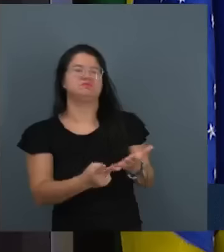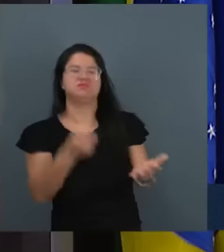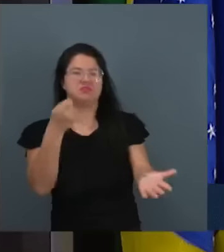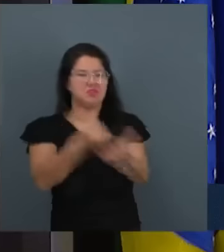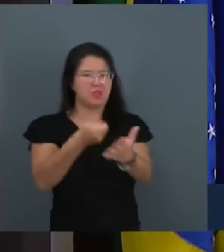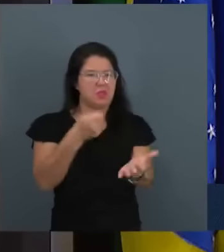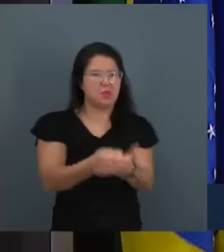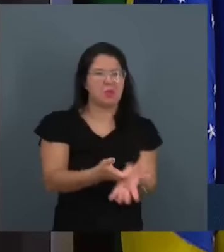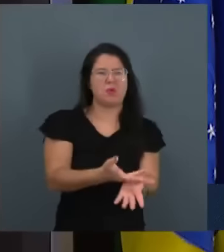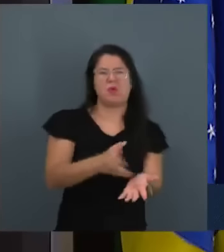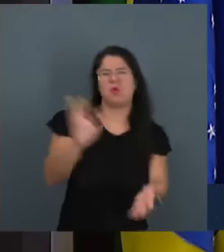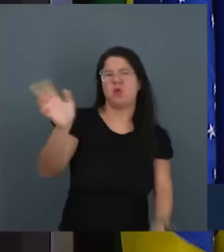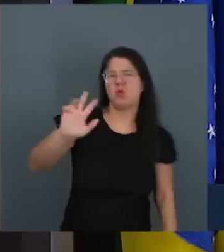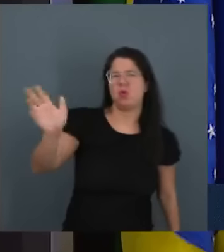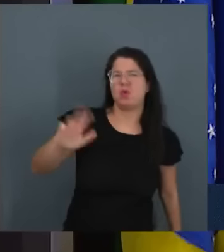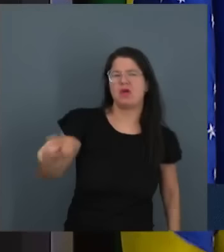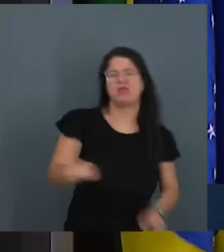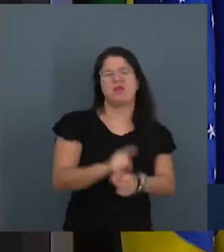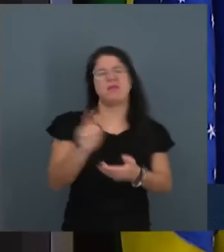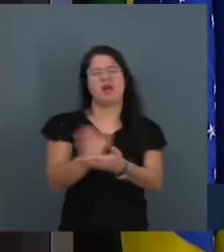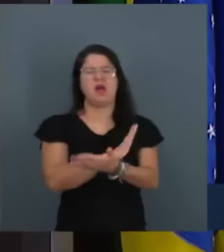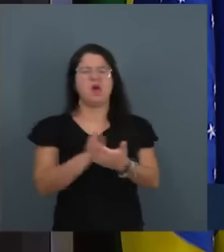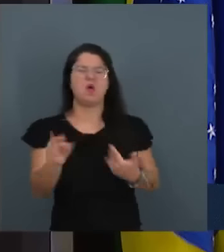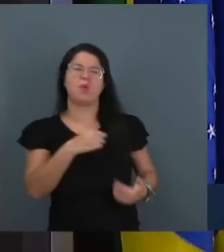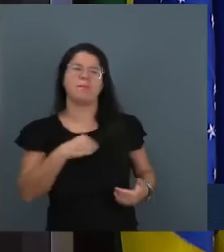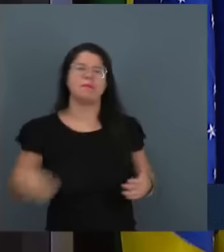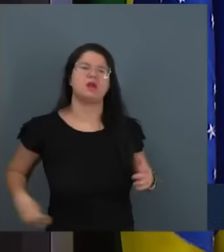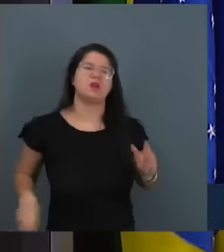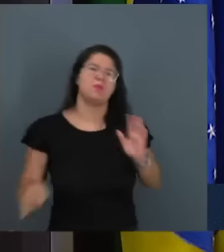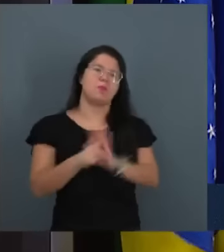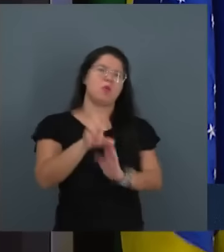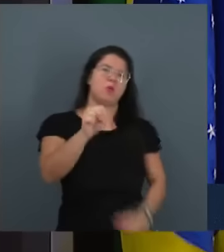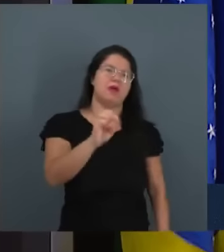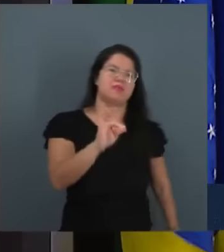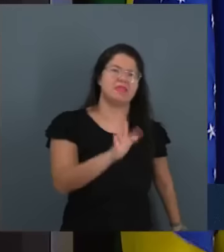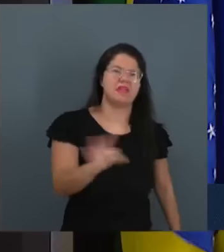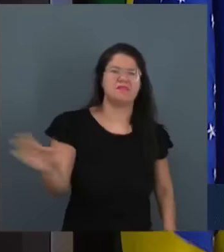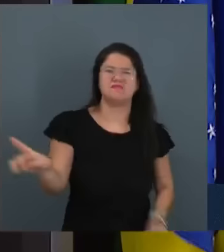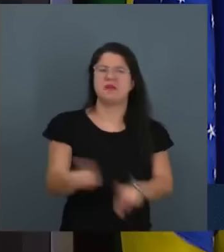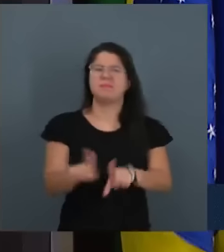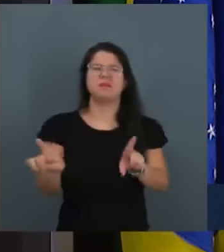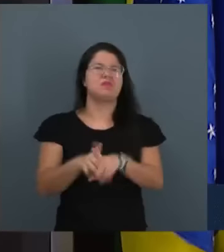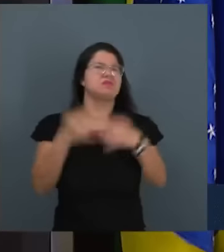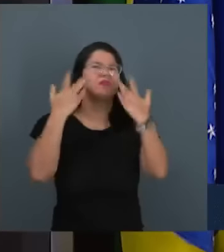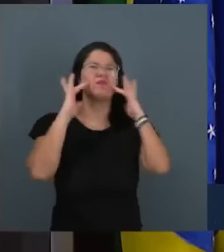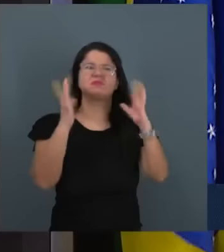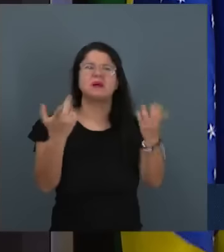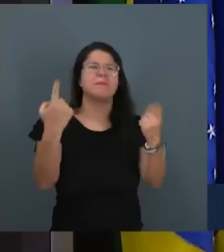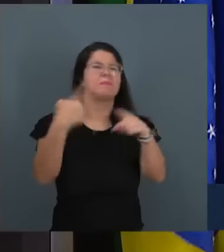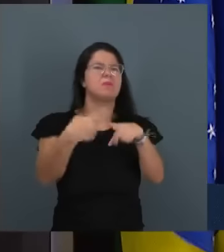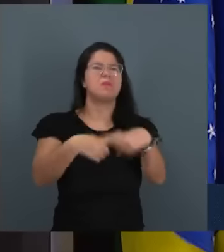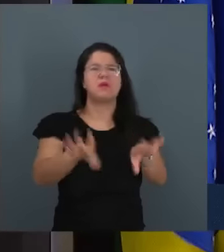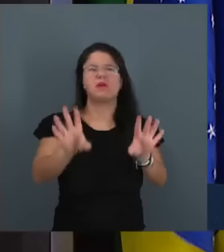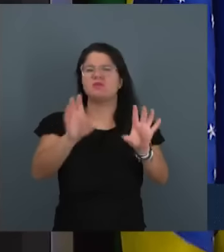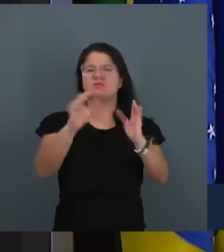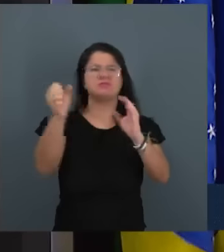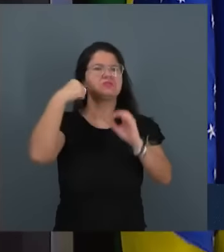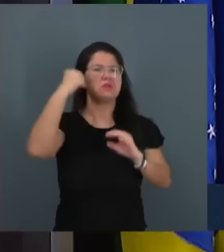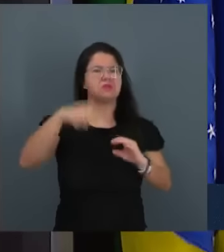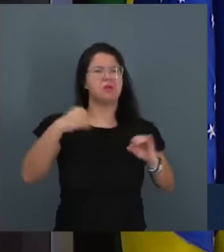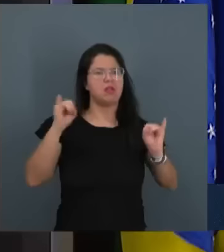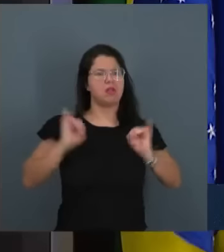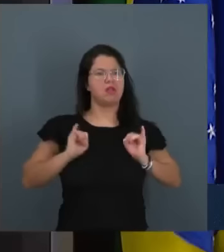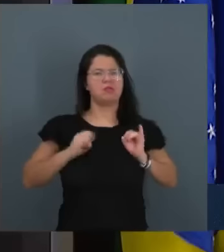por Lula e alguns ministros do STF e da injustificável omissão da maioria dos senadores da